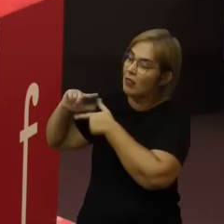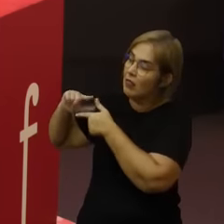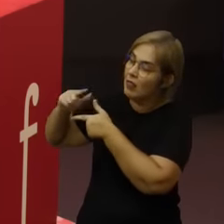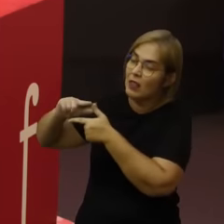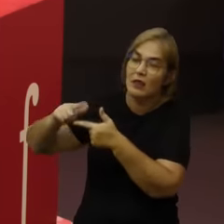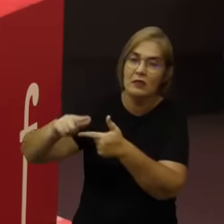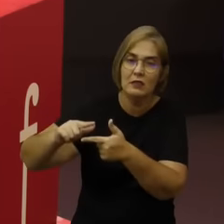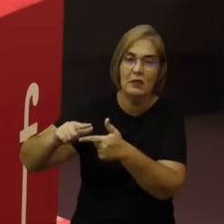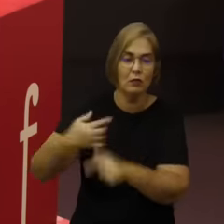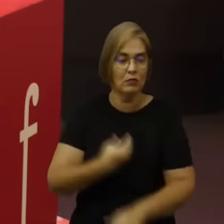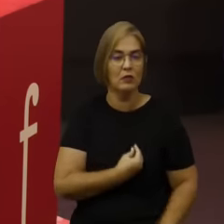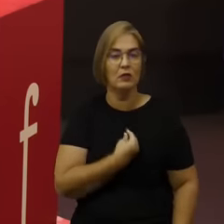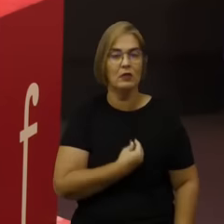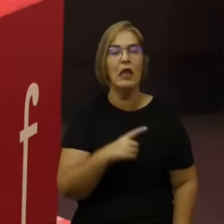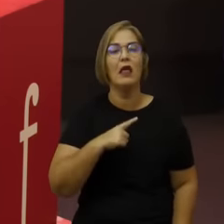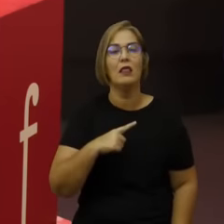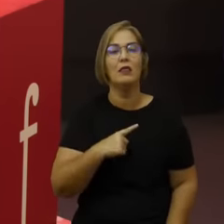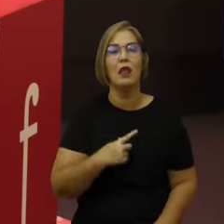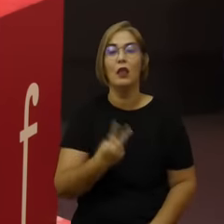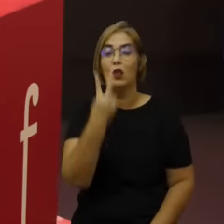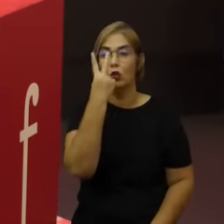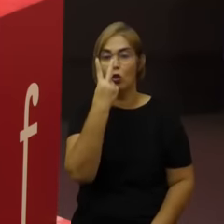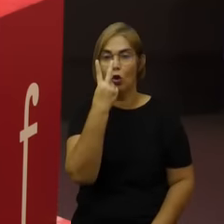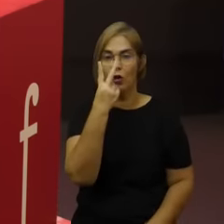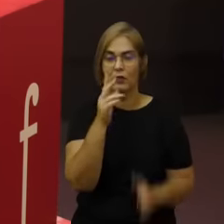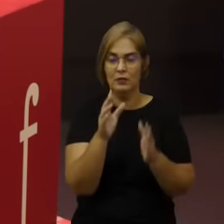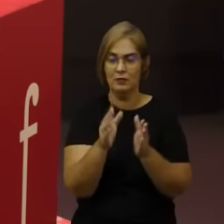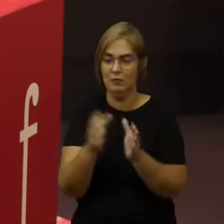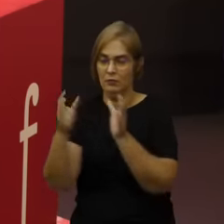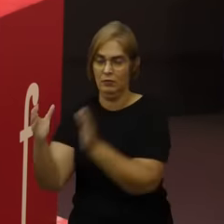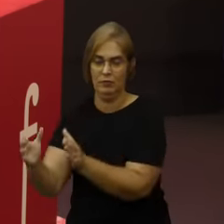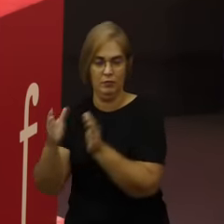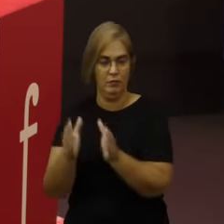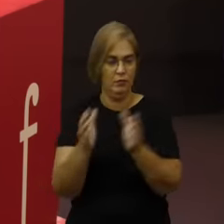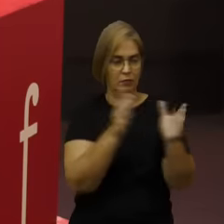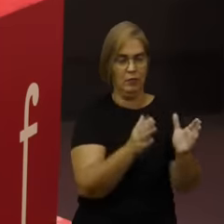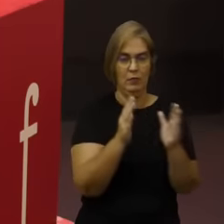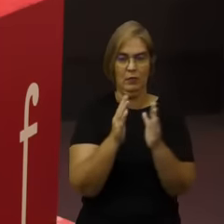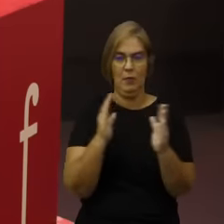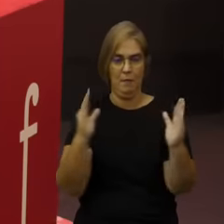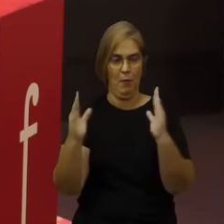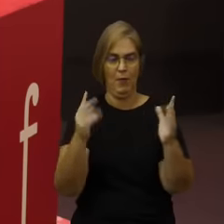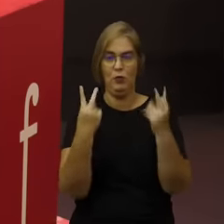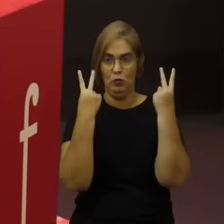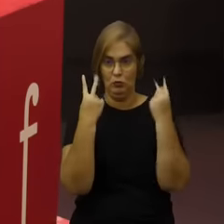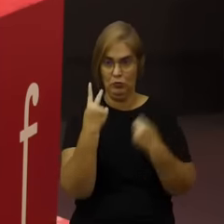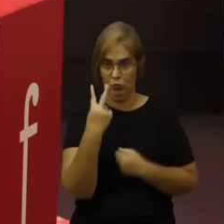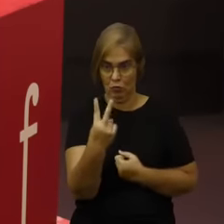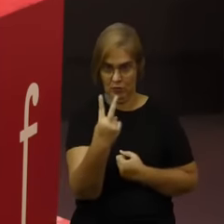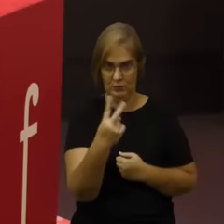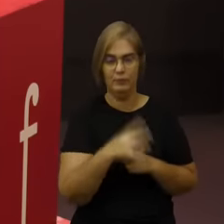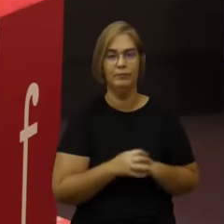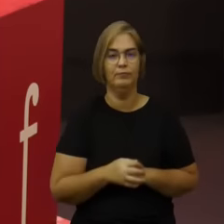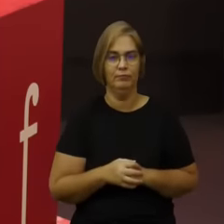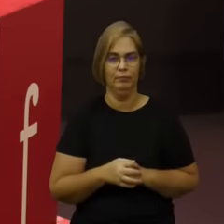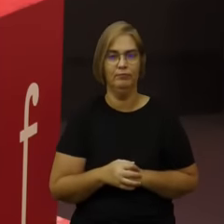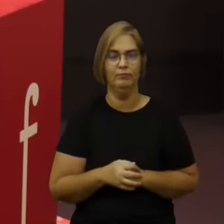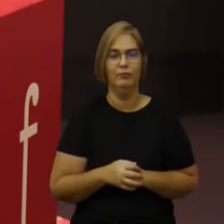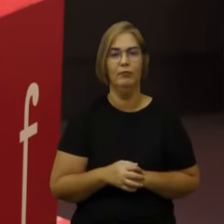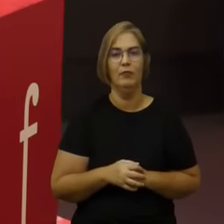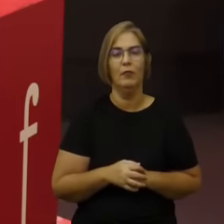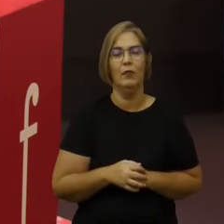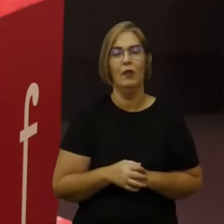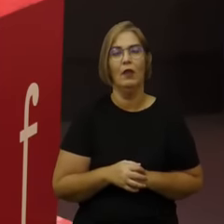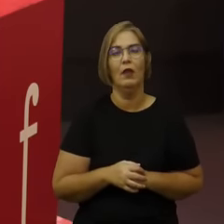nós podemos dividi-la em duas grandes correntes, em dois grandes momentos. Aliás, o próprio Sartre, quando ele escreve um ensaio